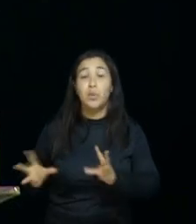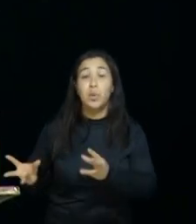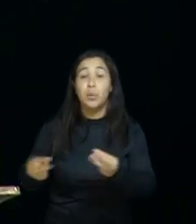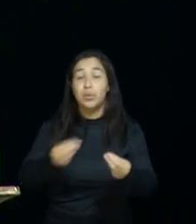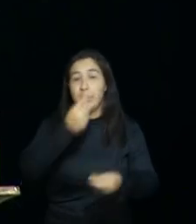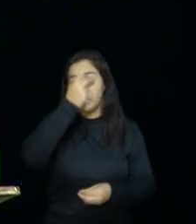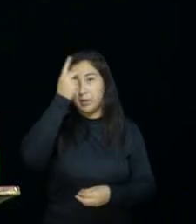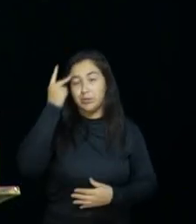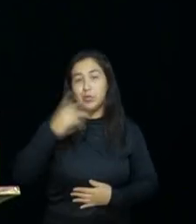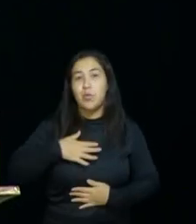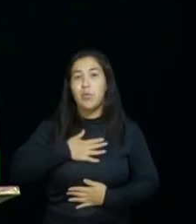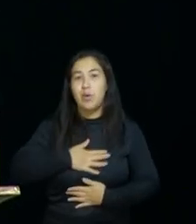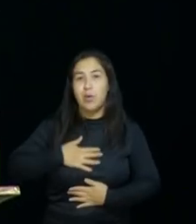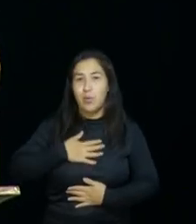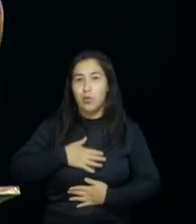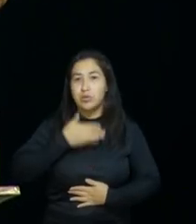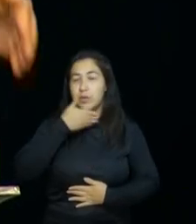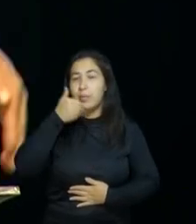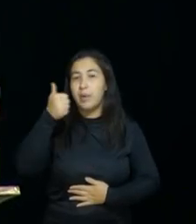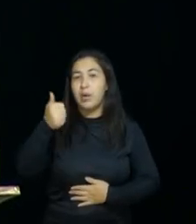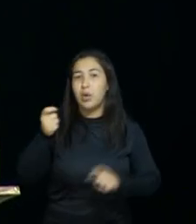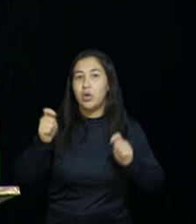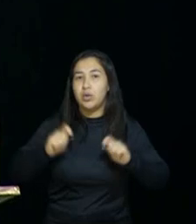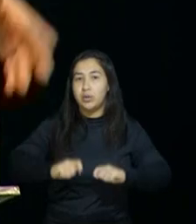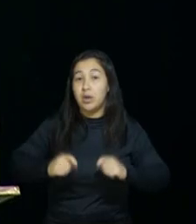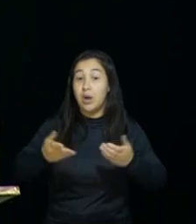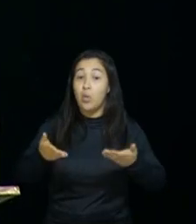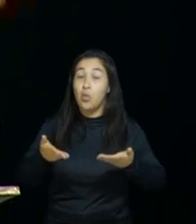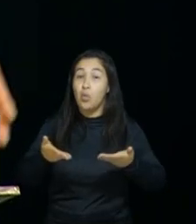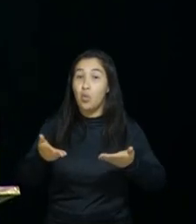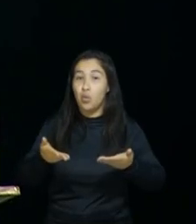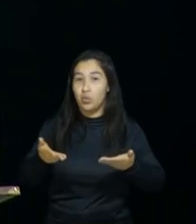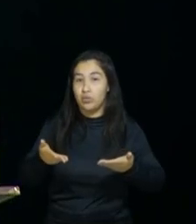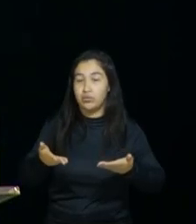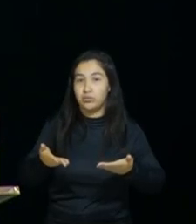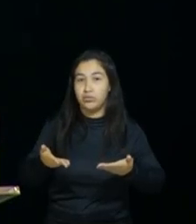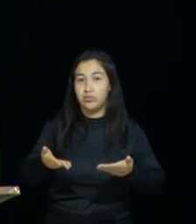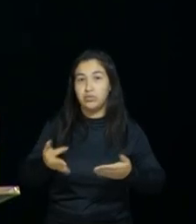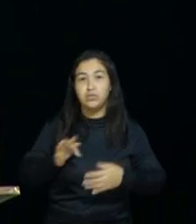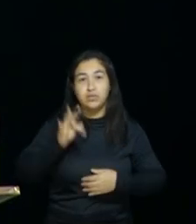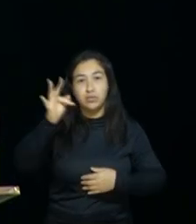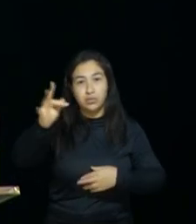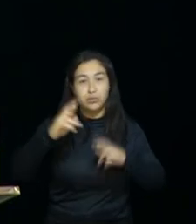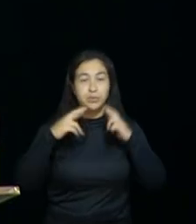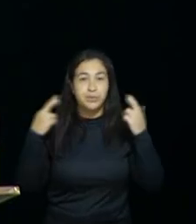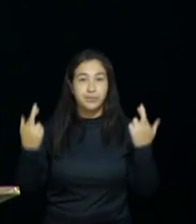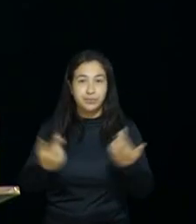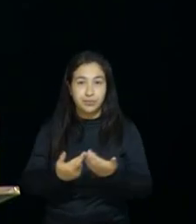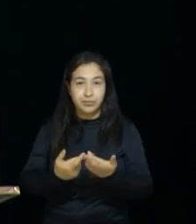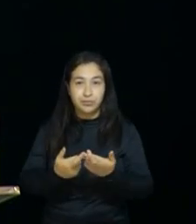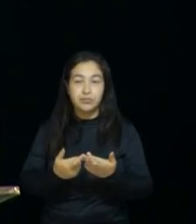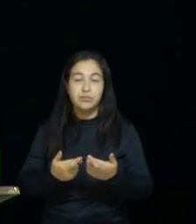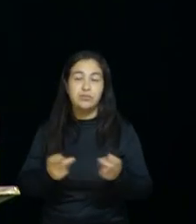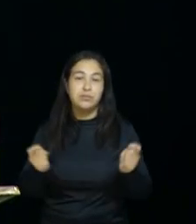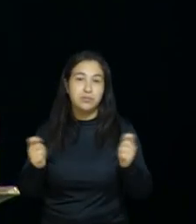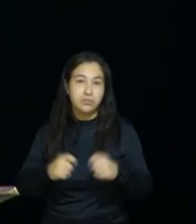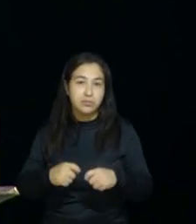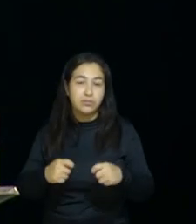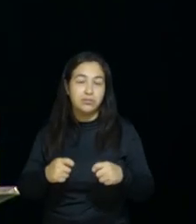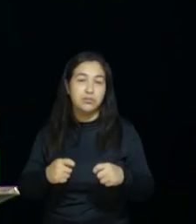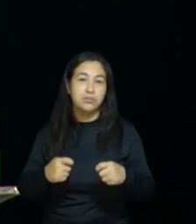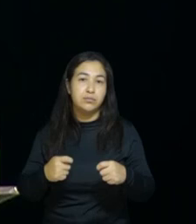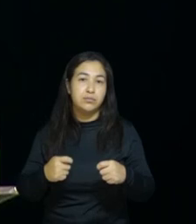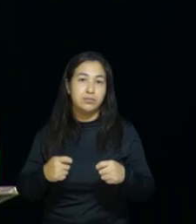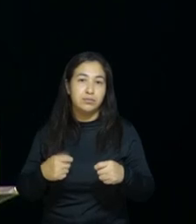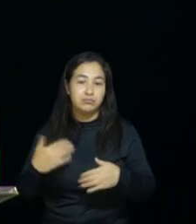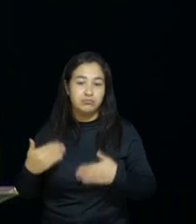Parlamento, melhorando ainda mais, a partir de hoje, a partir das nossas futuras reuniões, nós vamos aperfeiçoar mais ainda esse processo, como sempre,